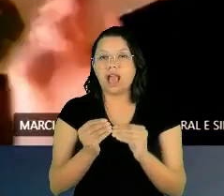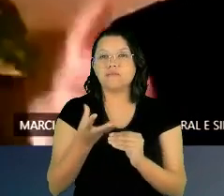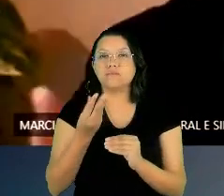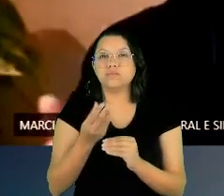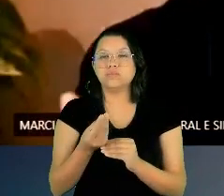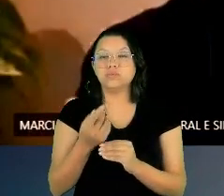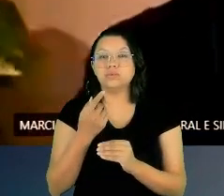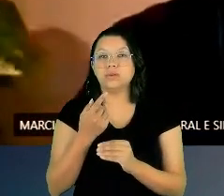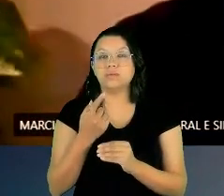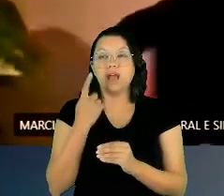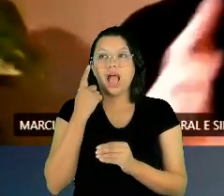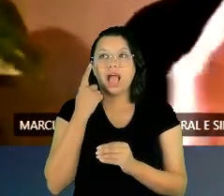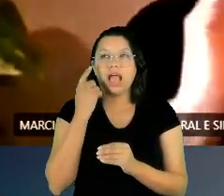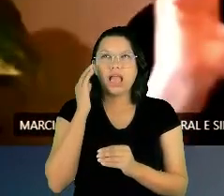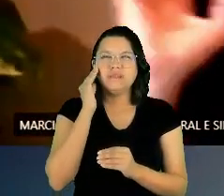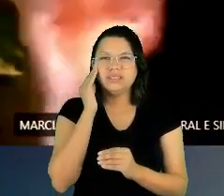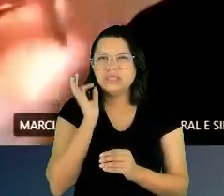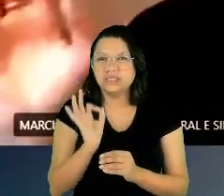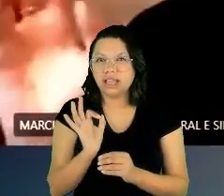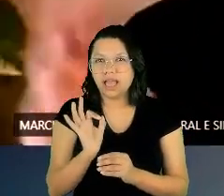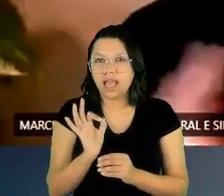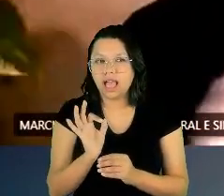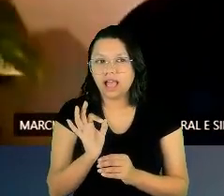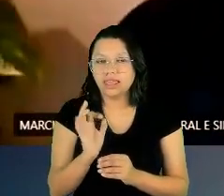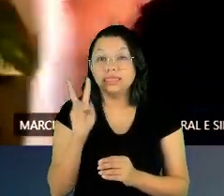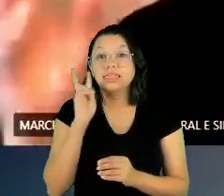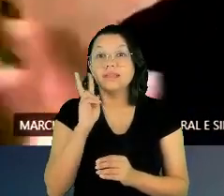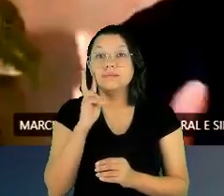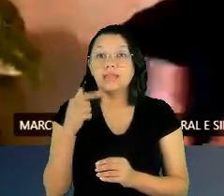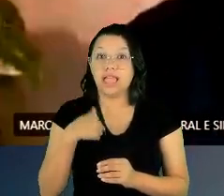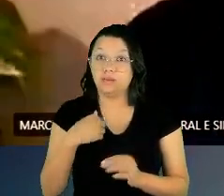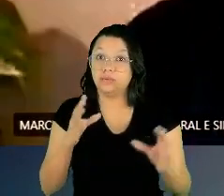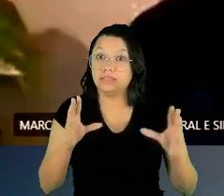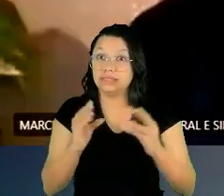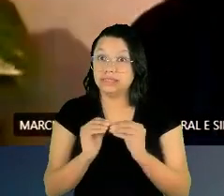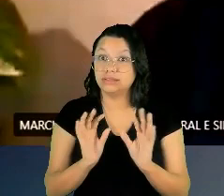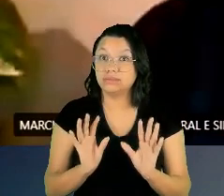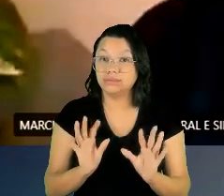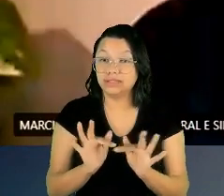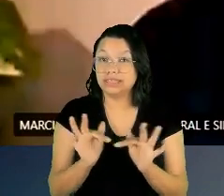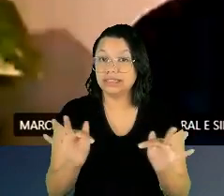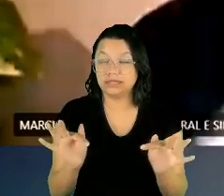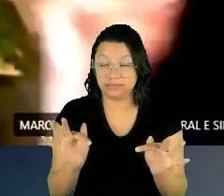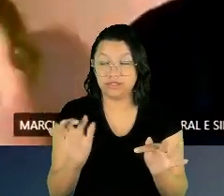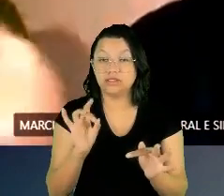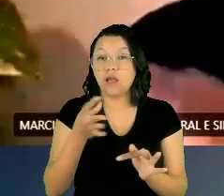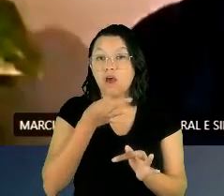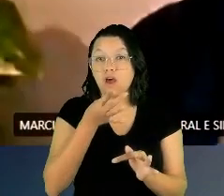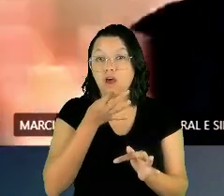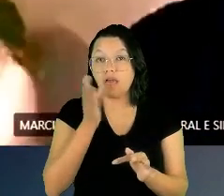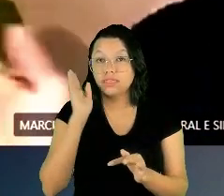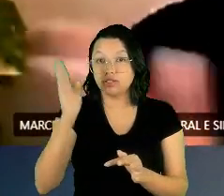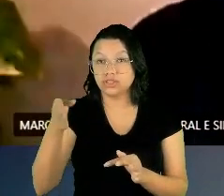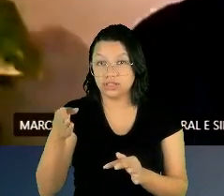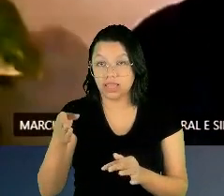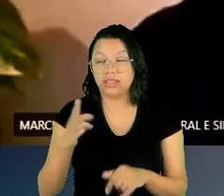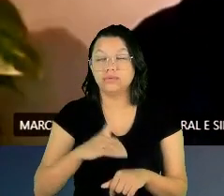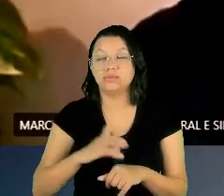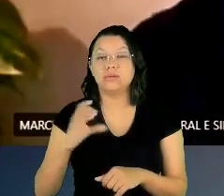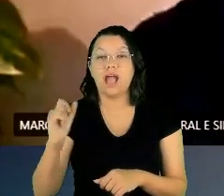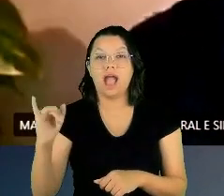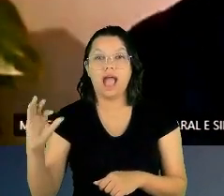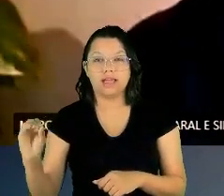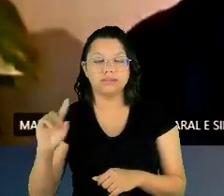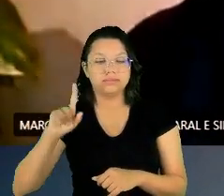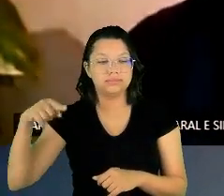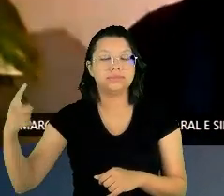simplificando muito, só ver se eu entendi, sempre lembrando que eu estou simplificando, e já fazer só um comentário, e já passo